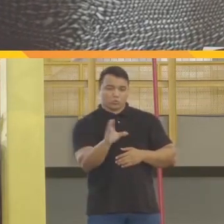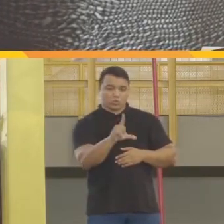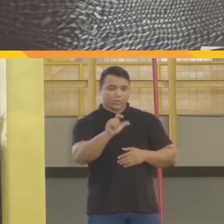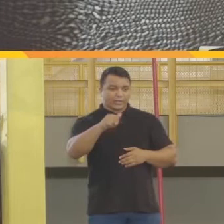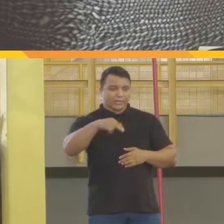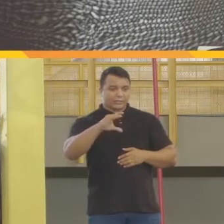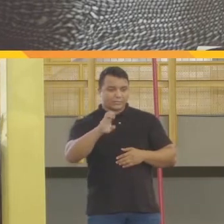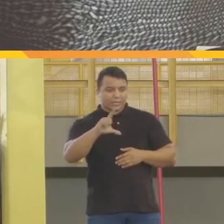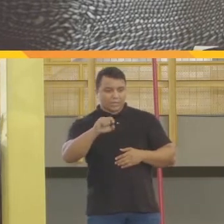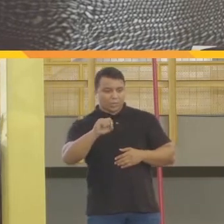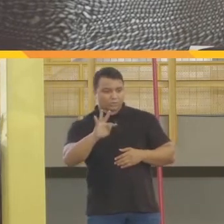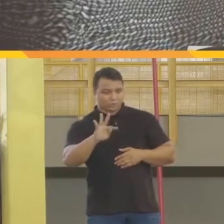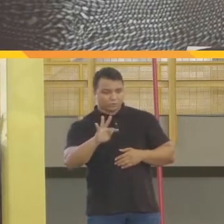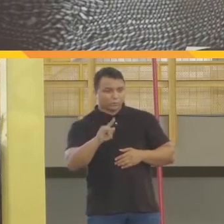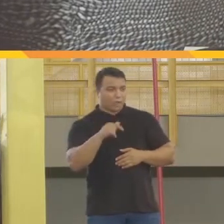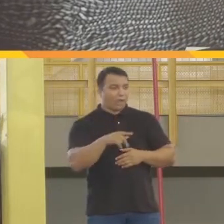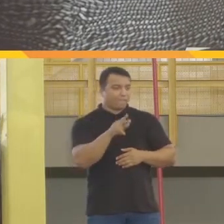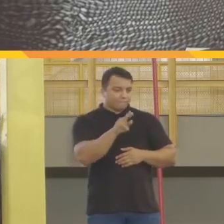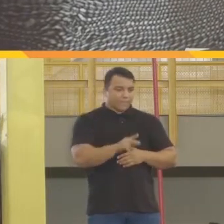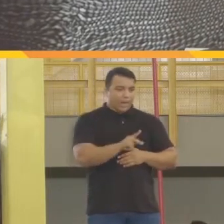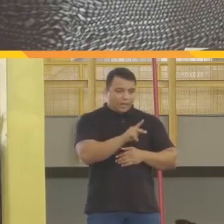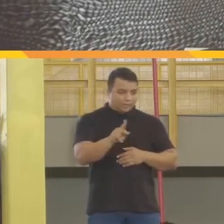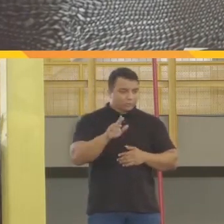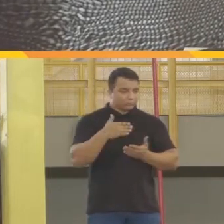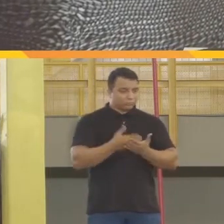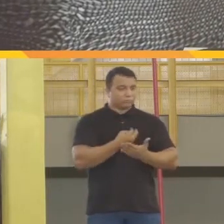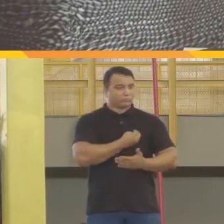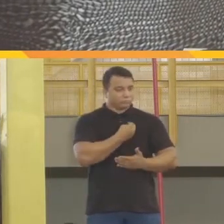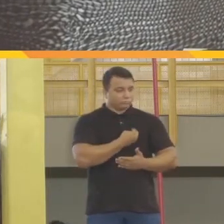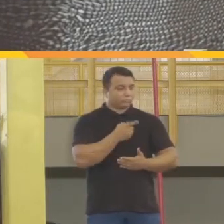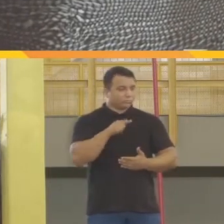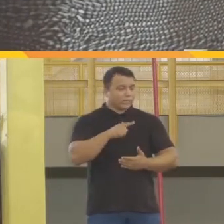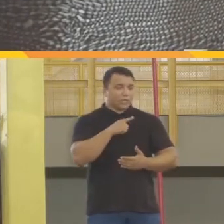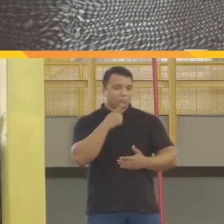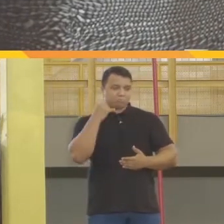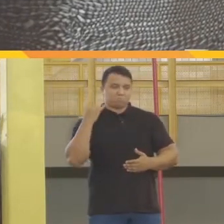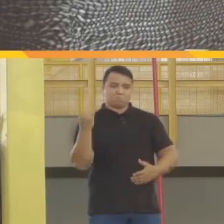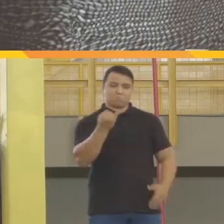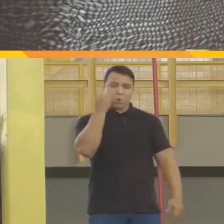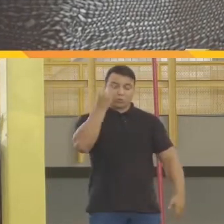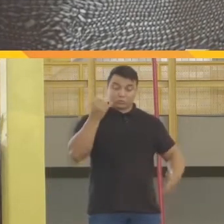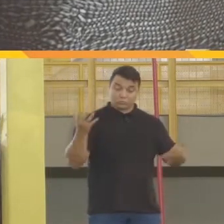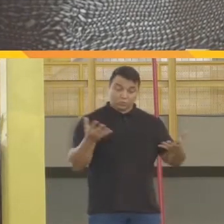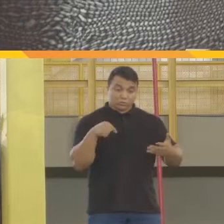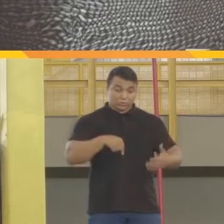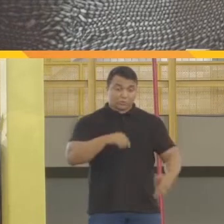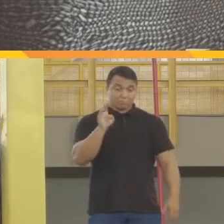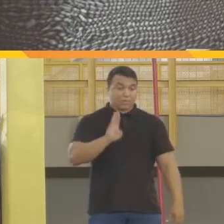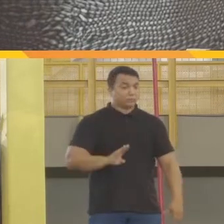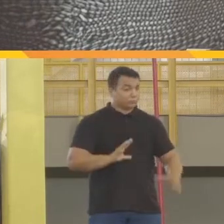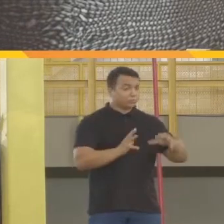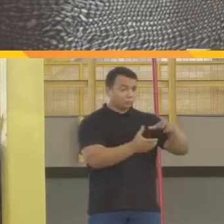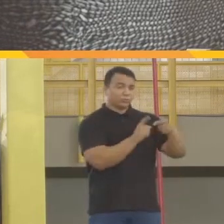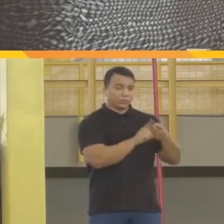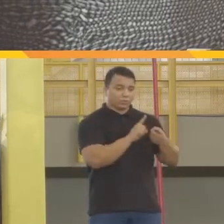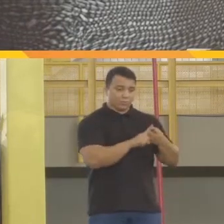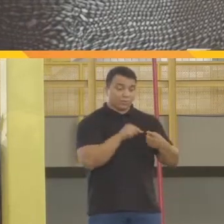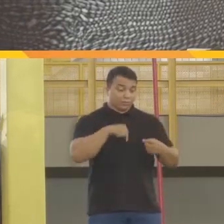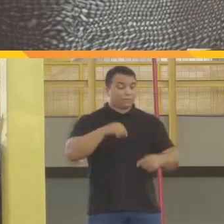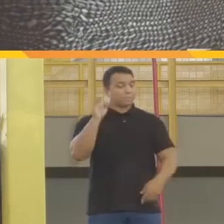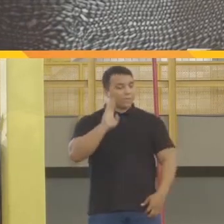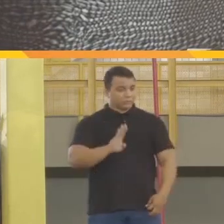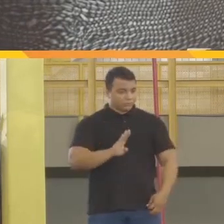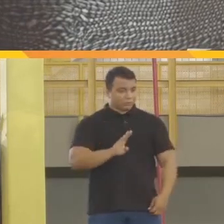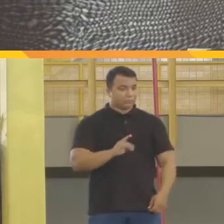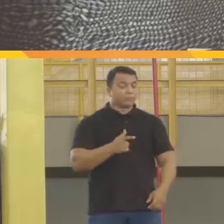O padre Júlio Lancelotti é simplesmente uma das maiores e mais importantes figuras que nós temos hoje no Brasil e no mundo. E o padre